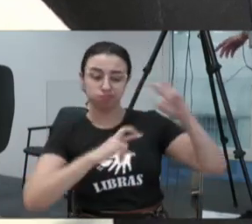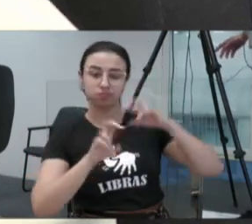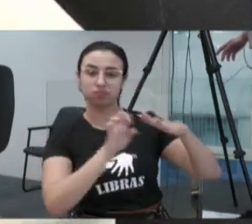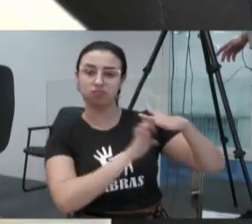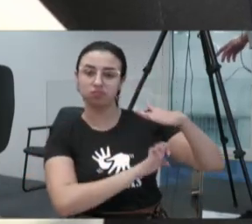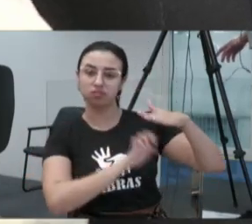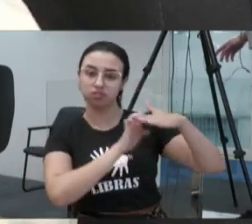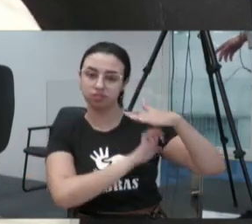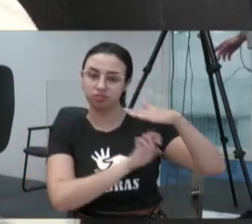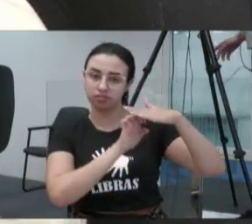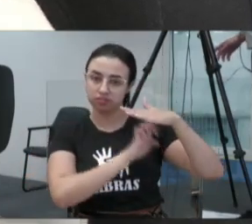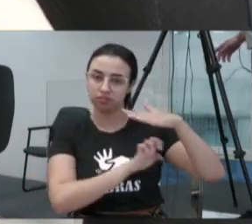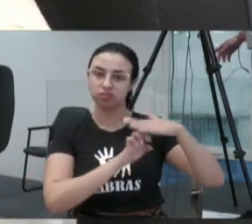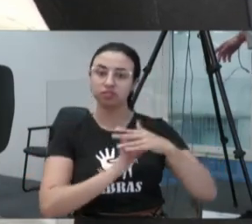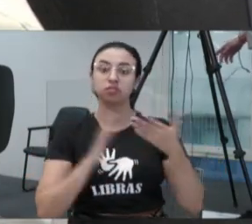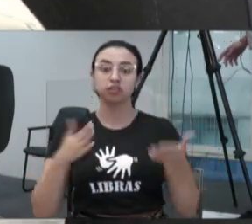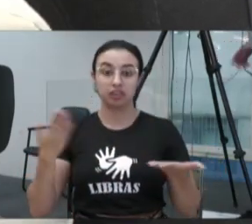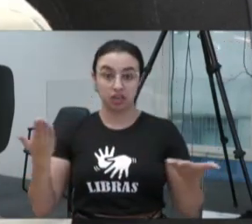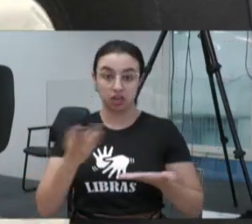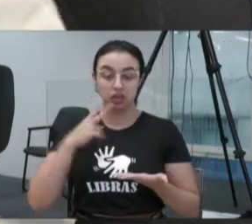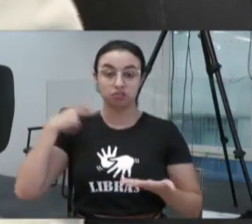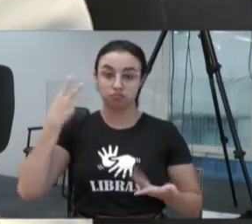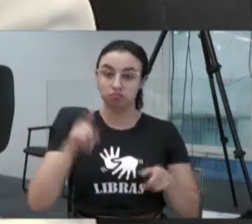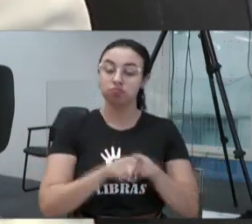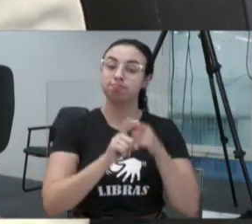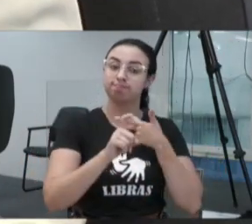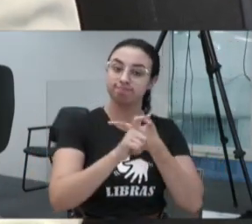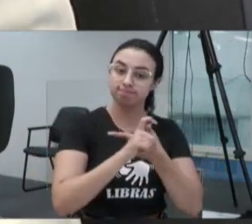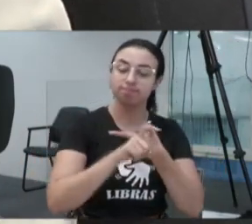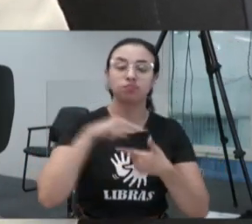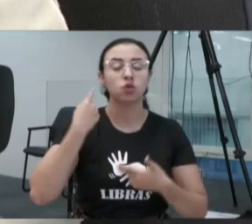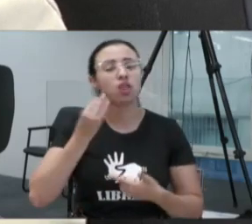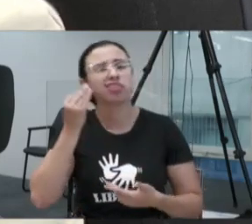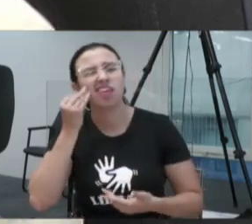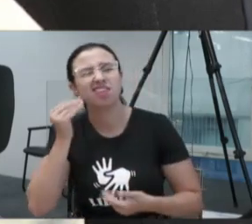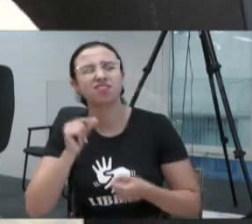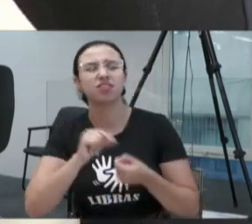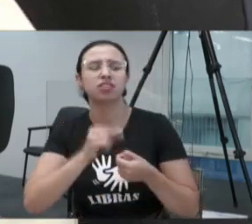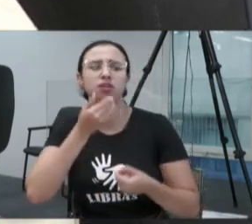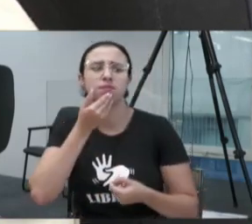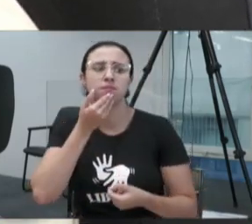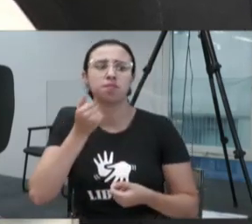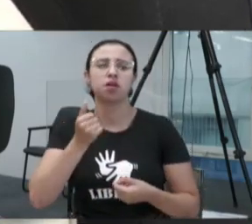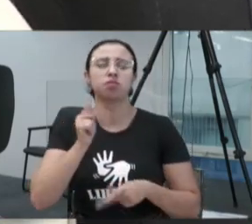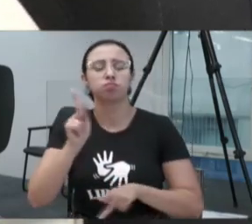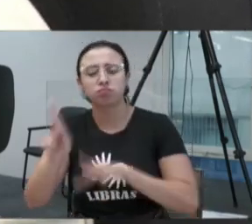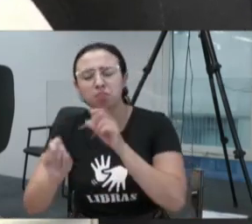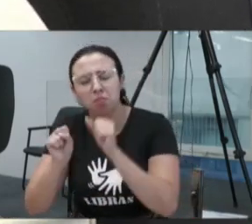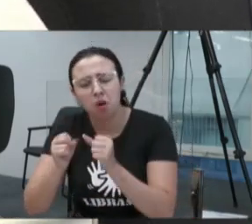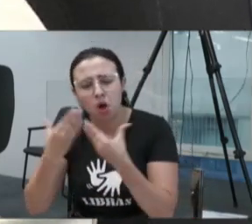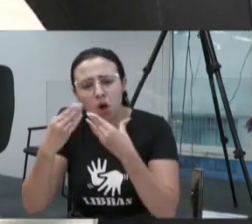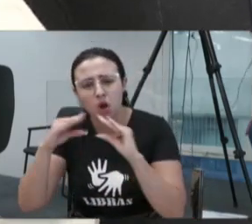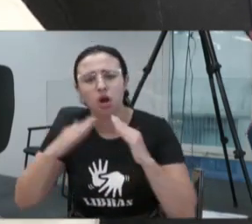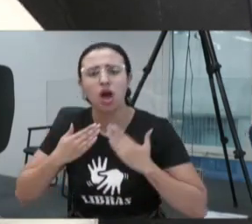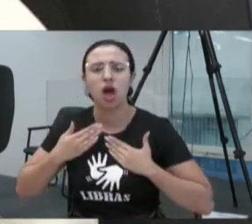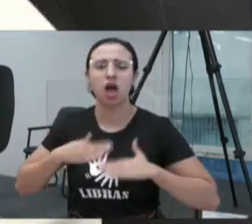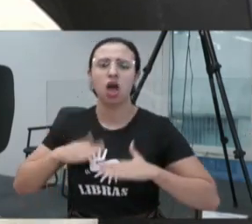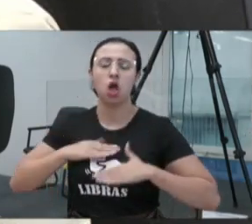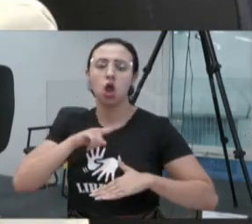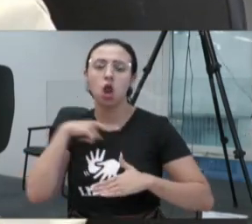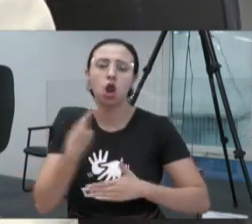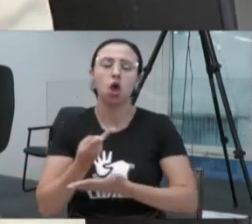deles como os vereadores e também o executivo, a gente está tentando fazer o melhor. E a população pode ficar tranquila, que nós estamos aqui